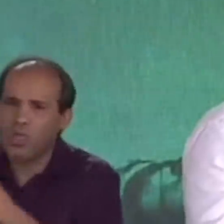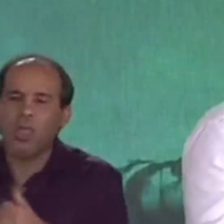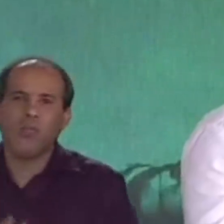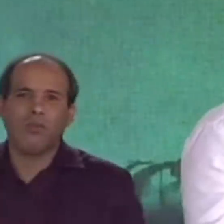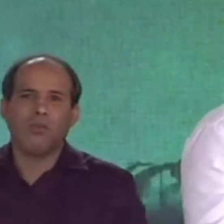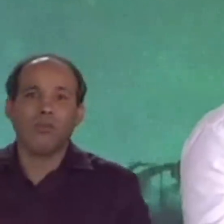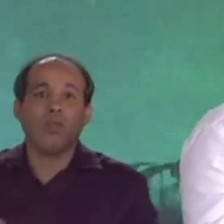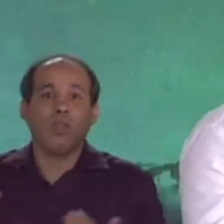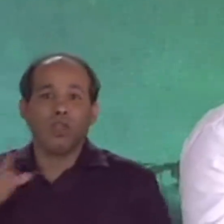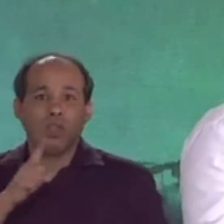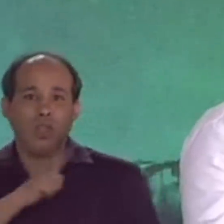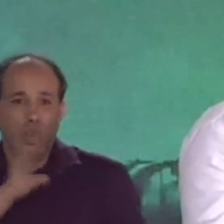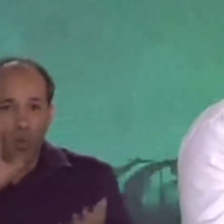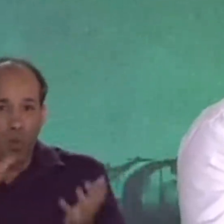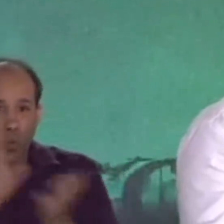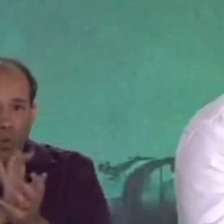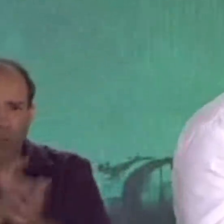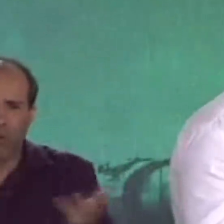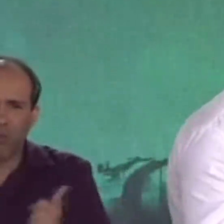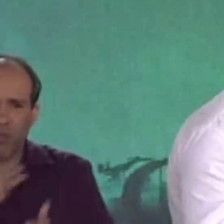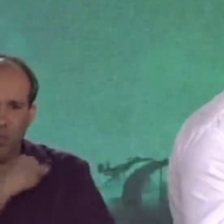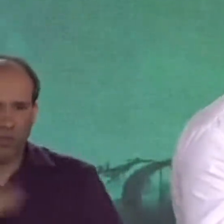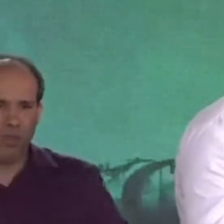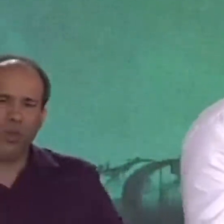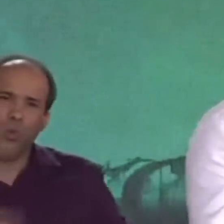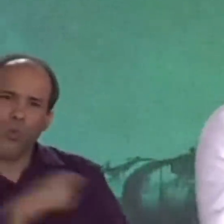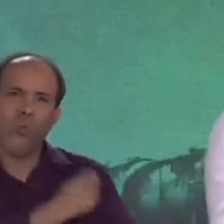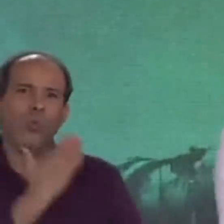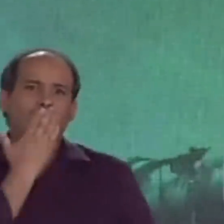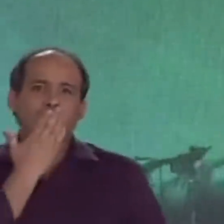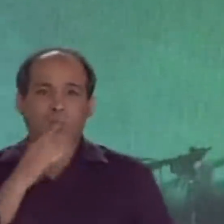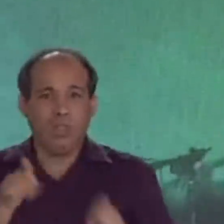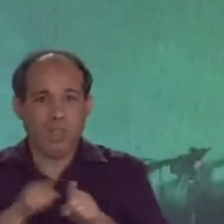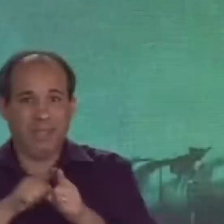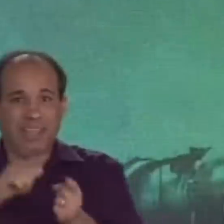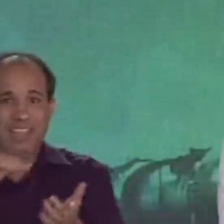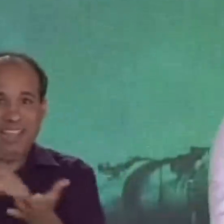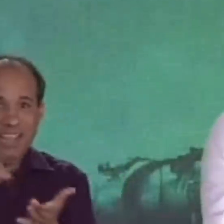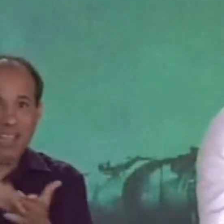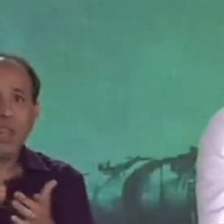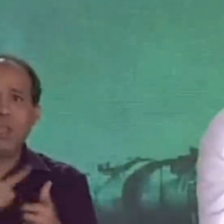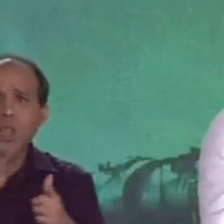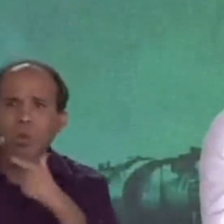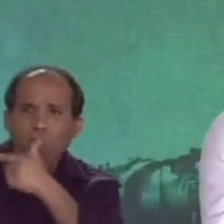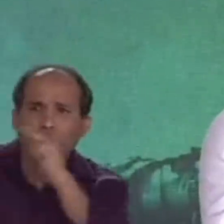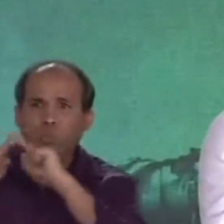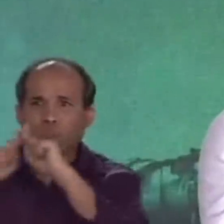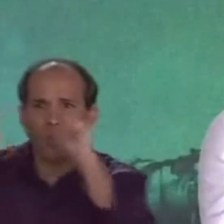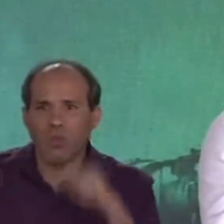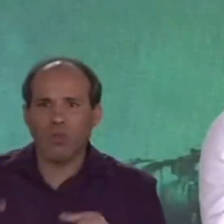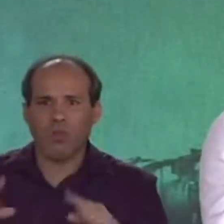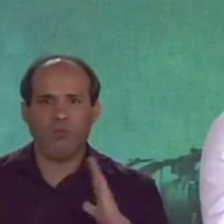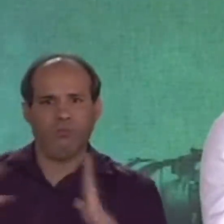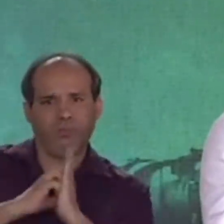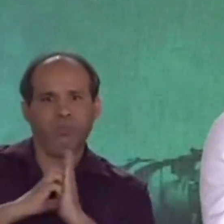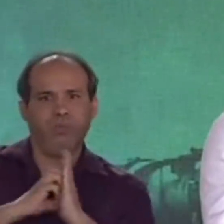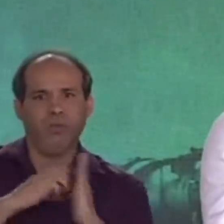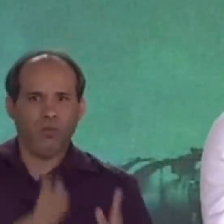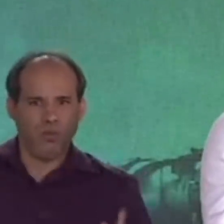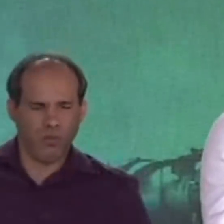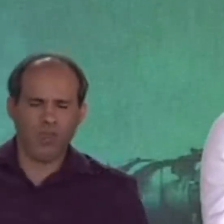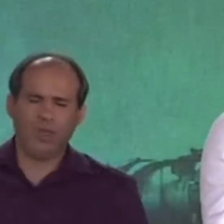Temos um time maravilhoso de ministros, de secretários, entre outros servidores, que